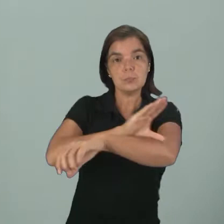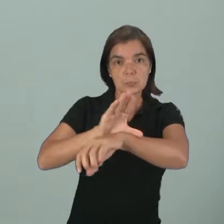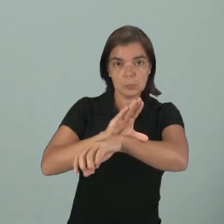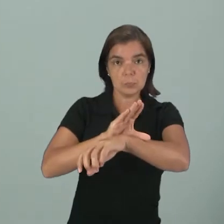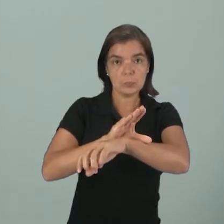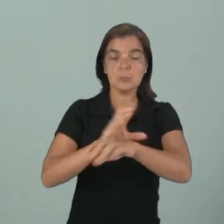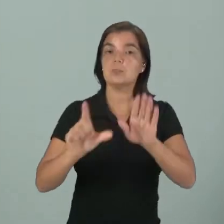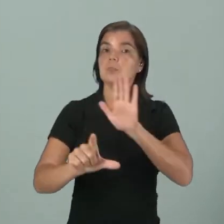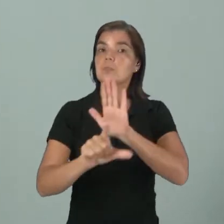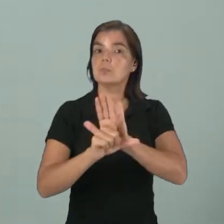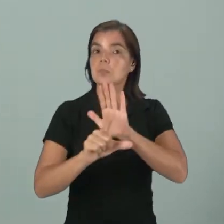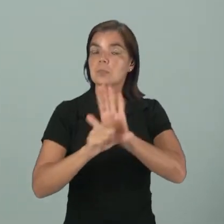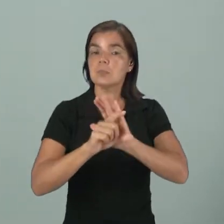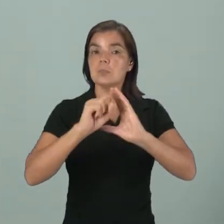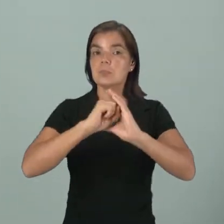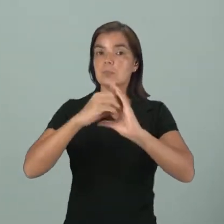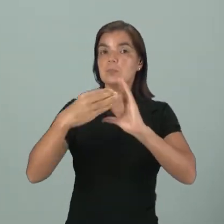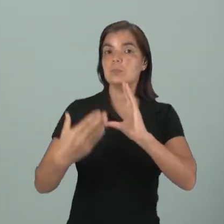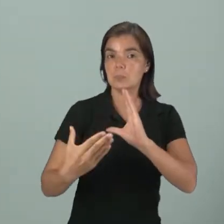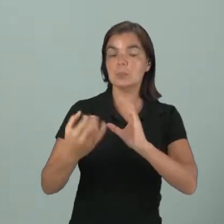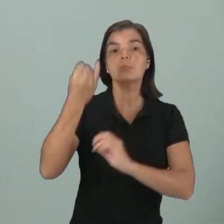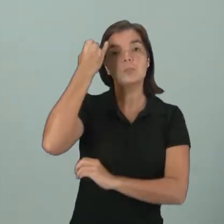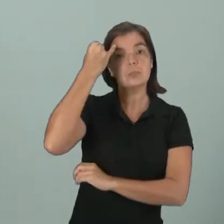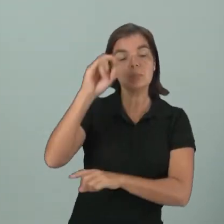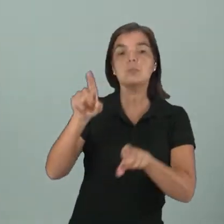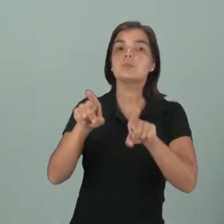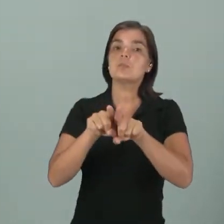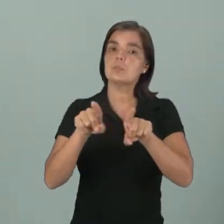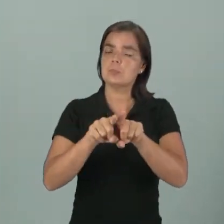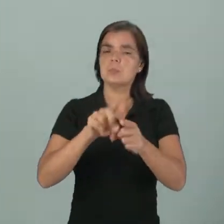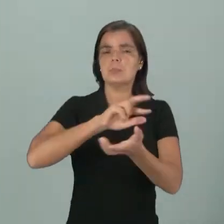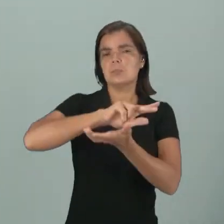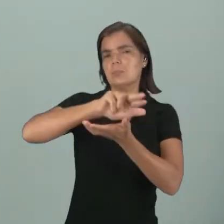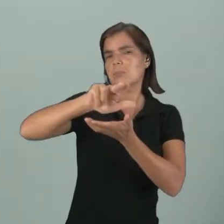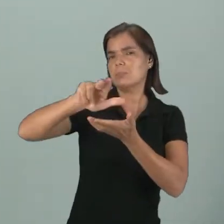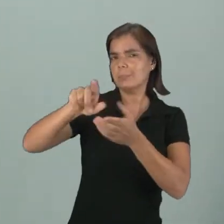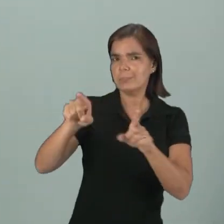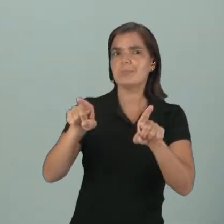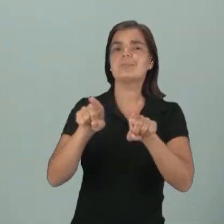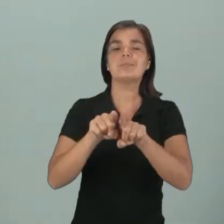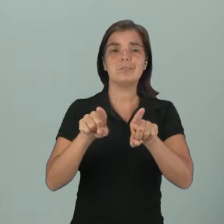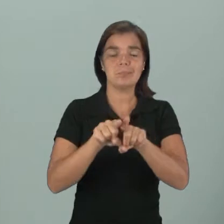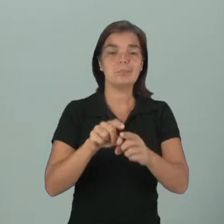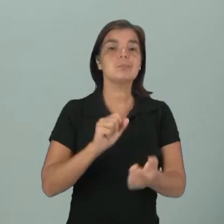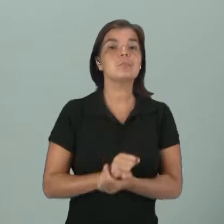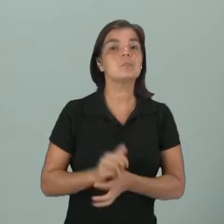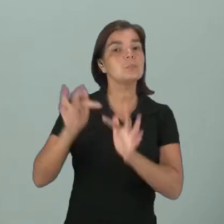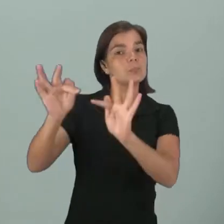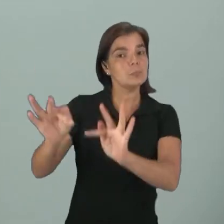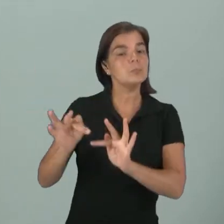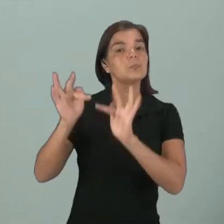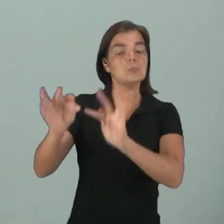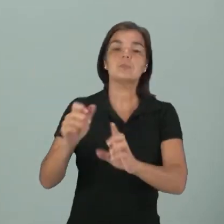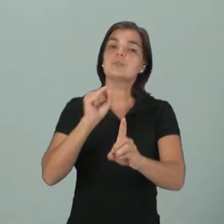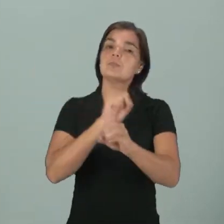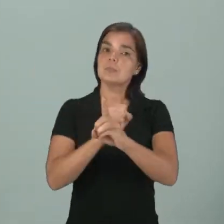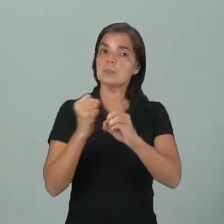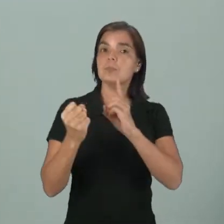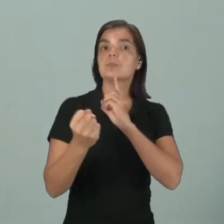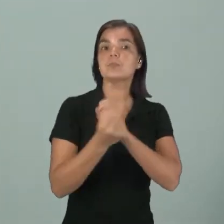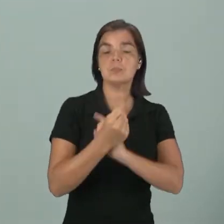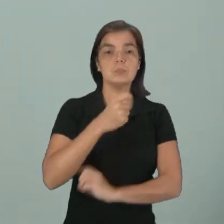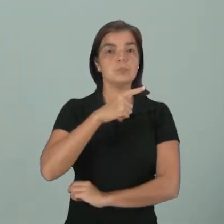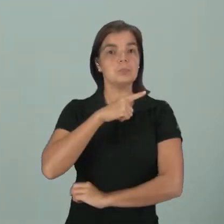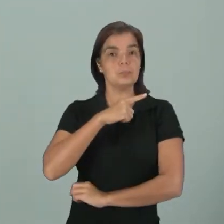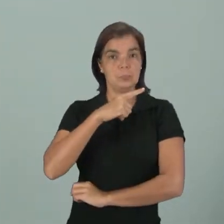culturais, leis, características ideológicas, enfim. O feudalismo foi um tipo de sociedade